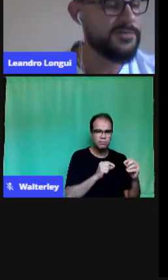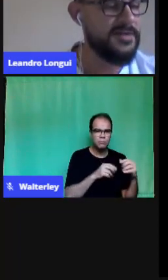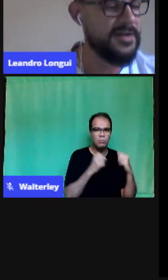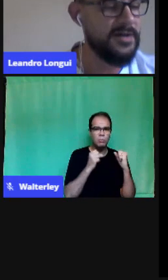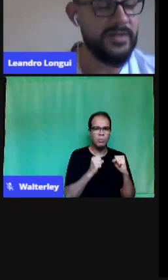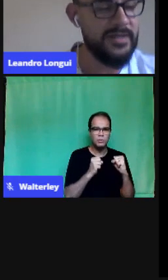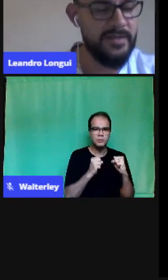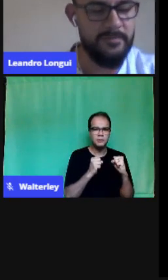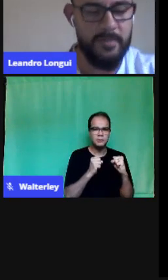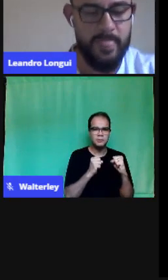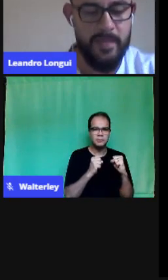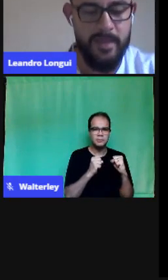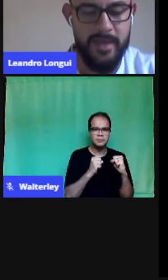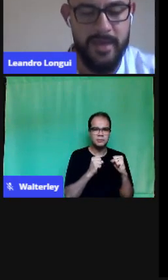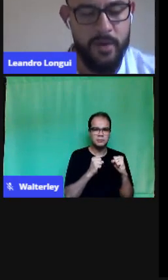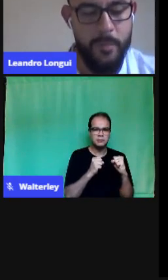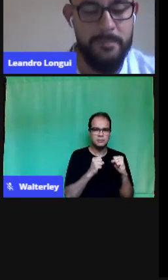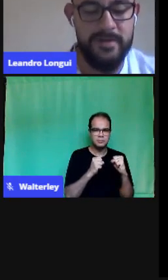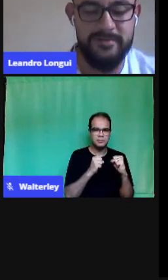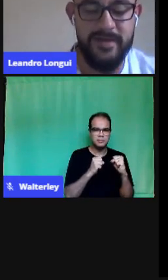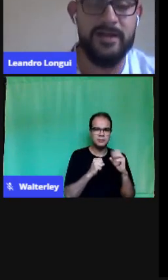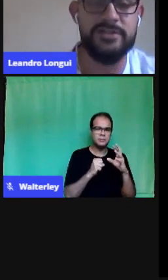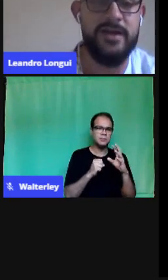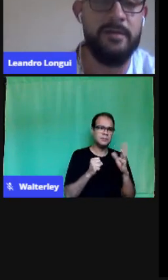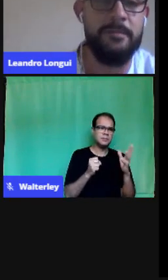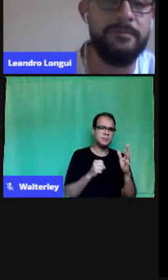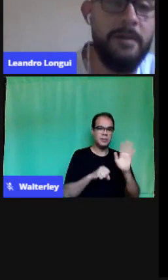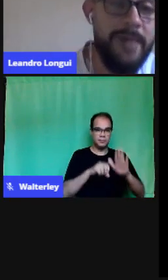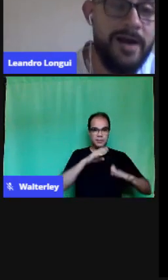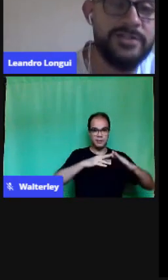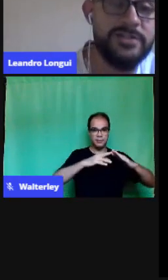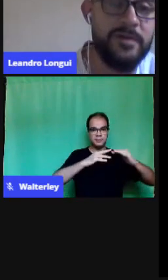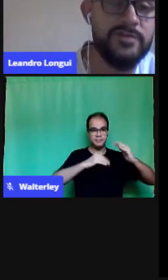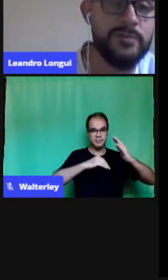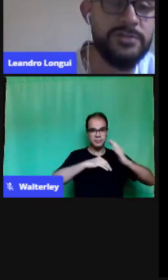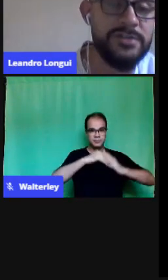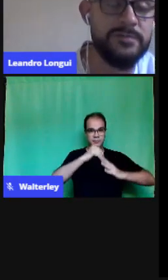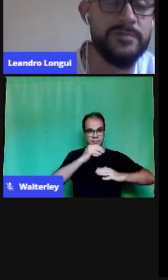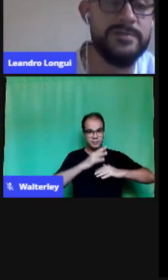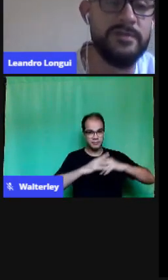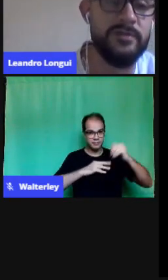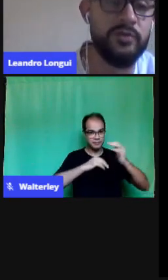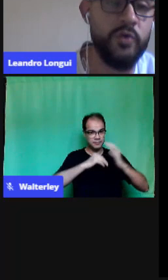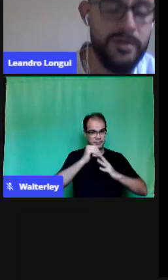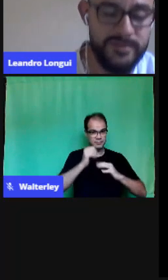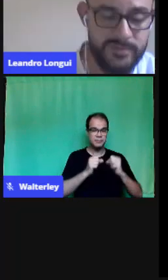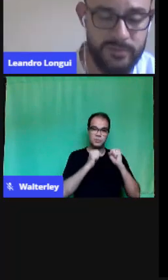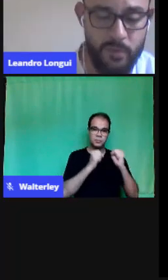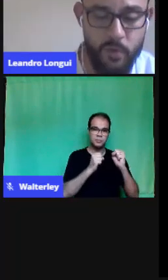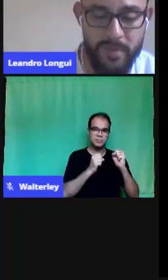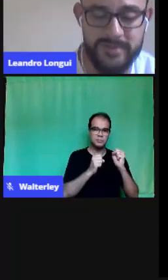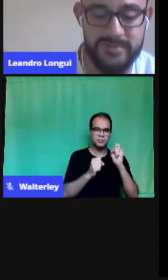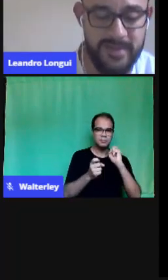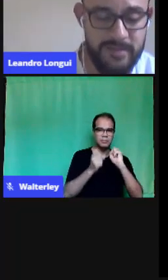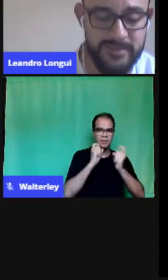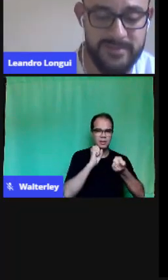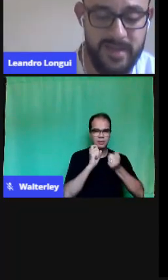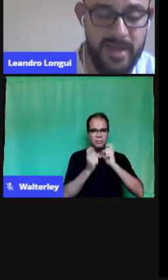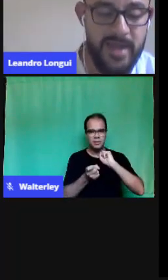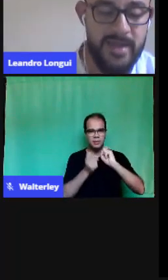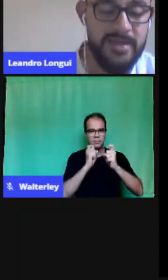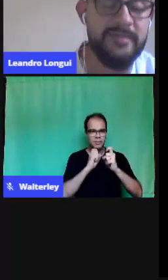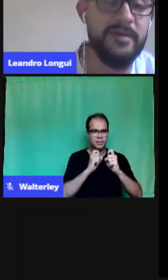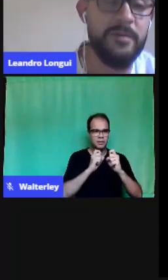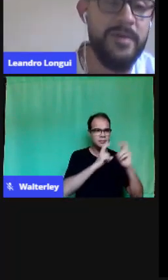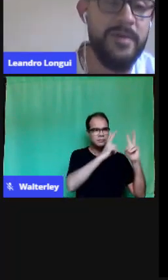Então, considerando que uma habilidade era da margem para discutirmos 2 ou mais